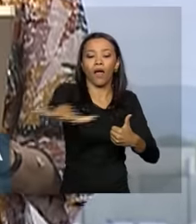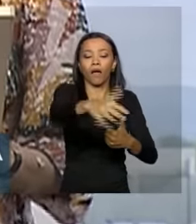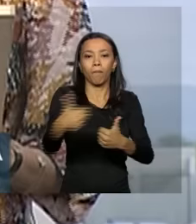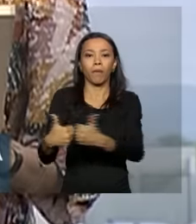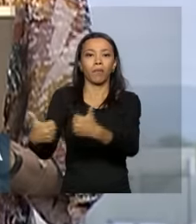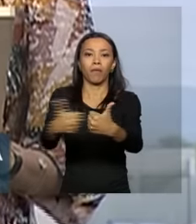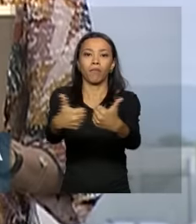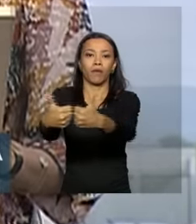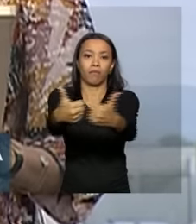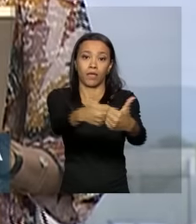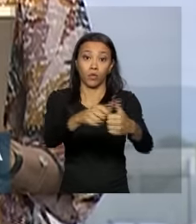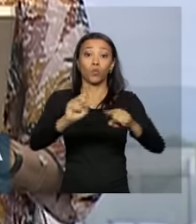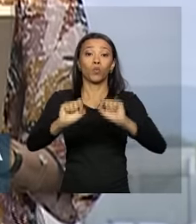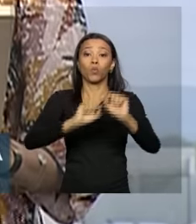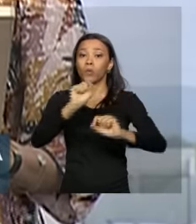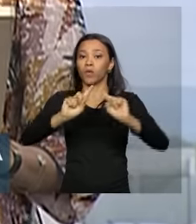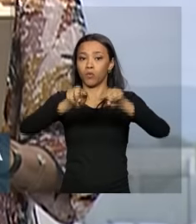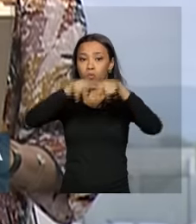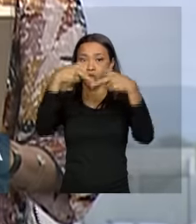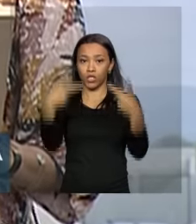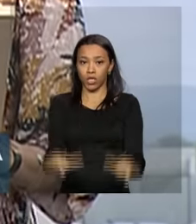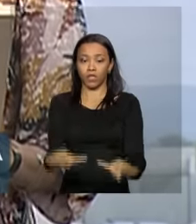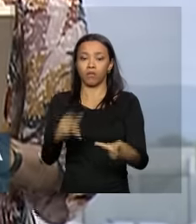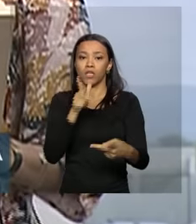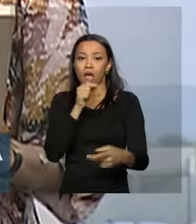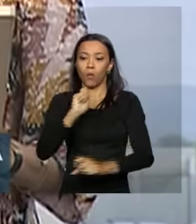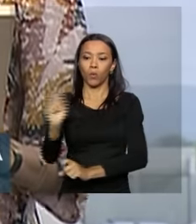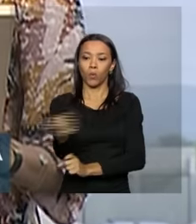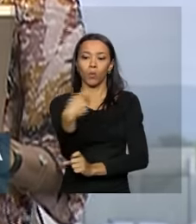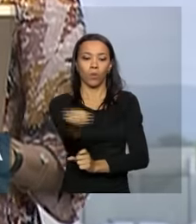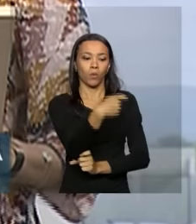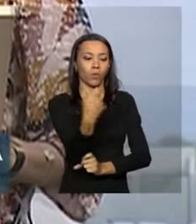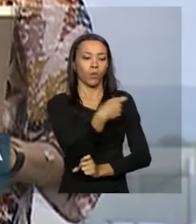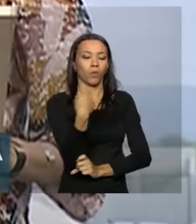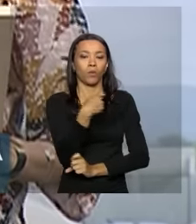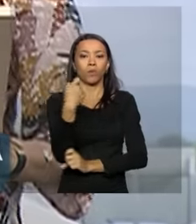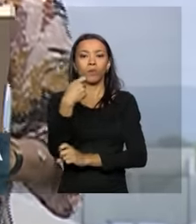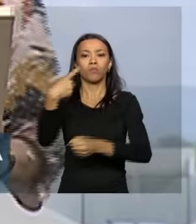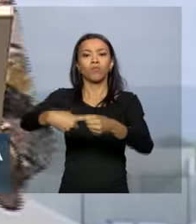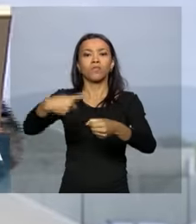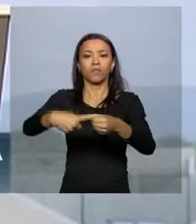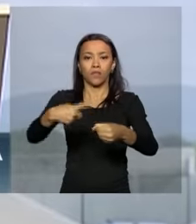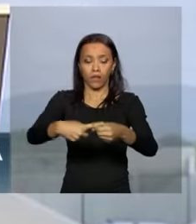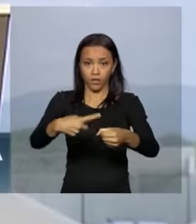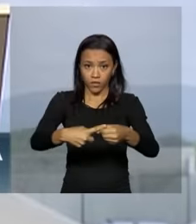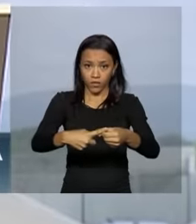do projeto de irrigação de Delmiro Gouveia.